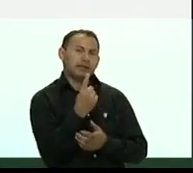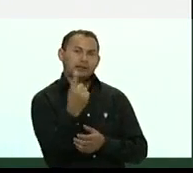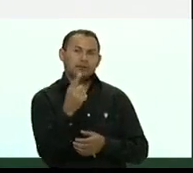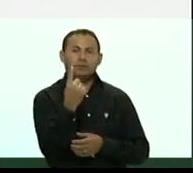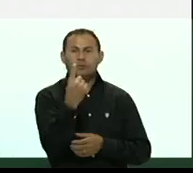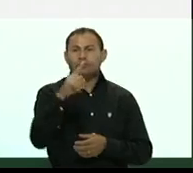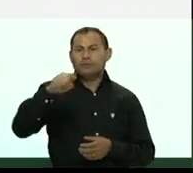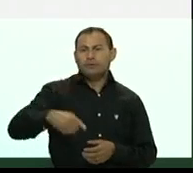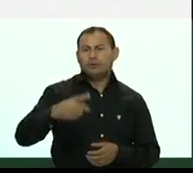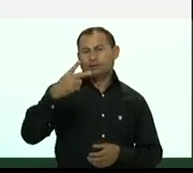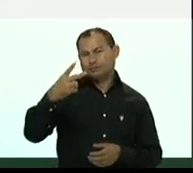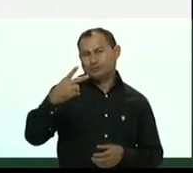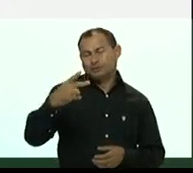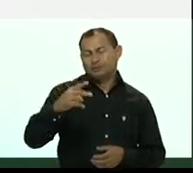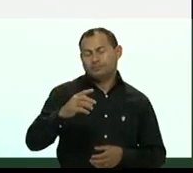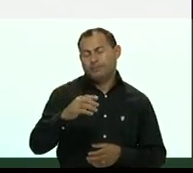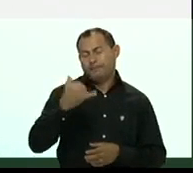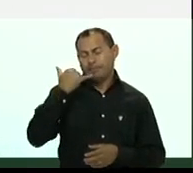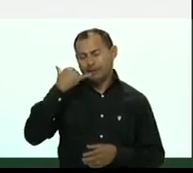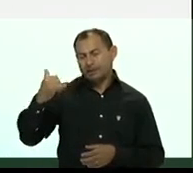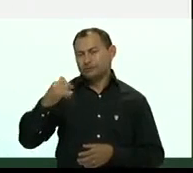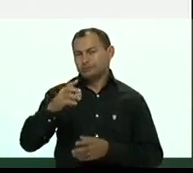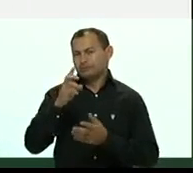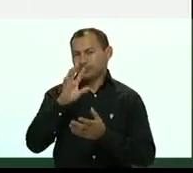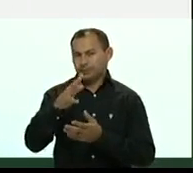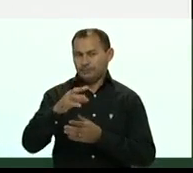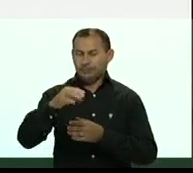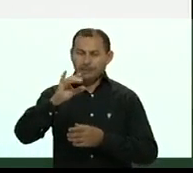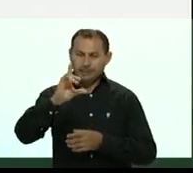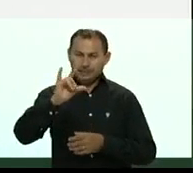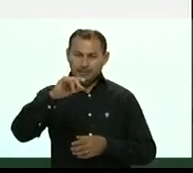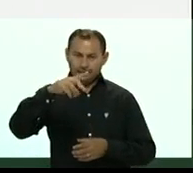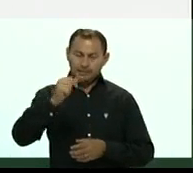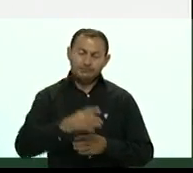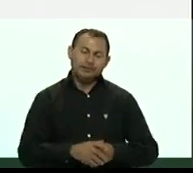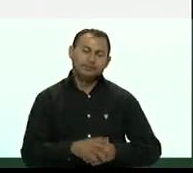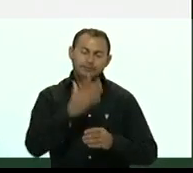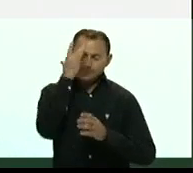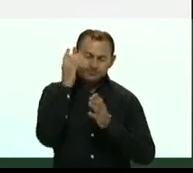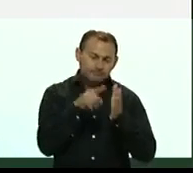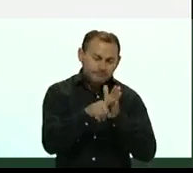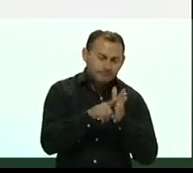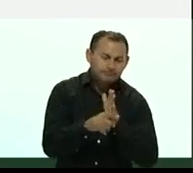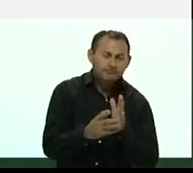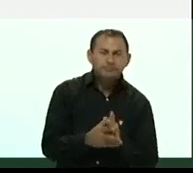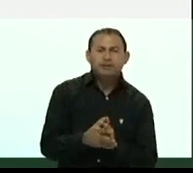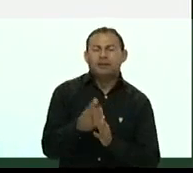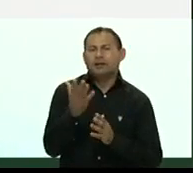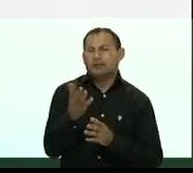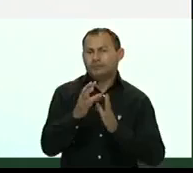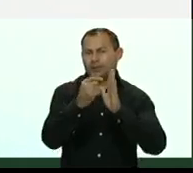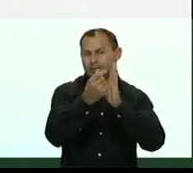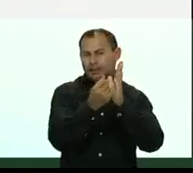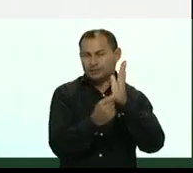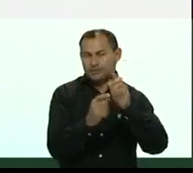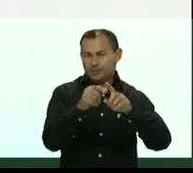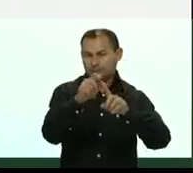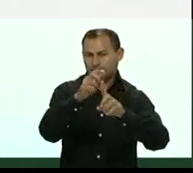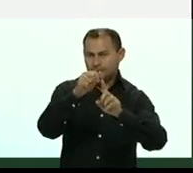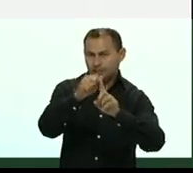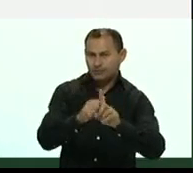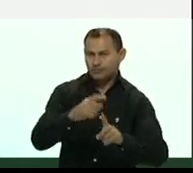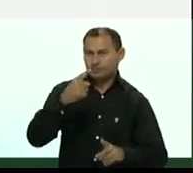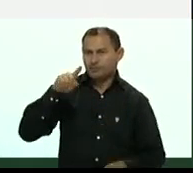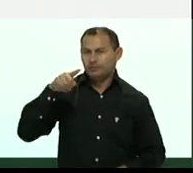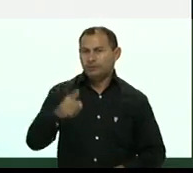1,2 linhas em média. Então, essa companhia estimou um crescimento dessas assinaturas a uma taxa mensal de